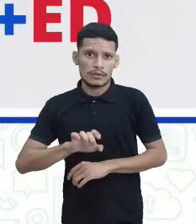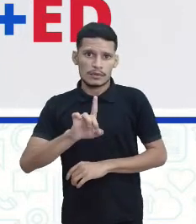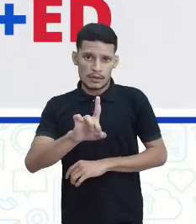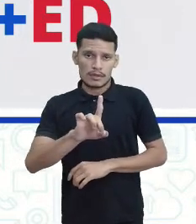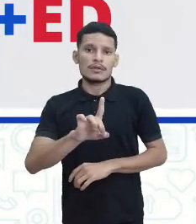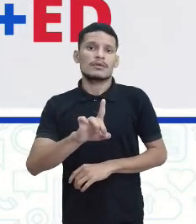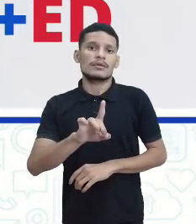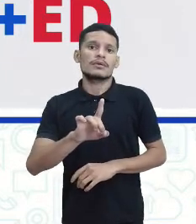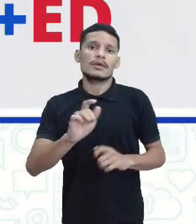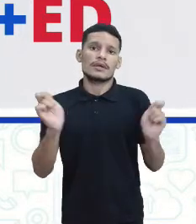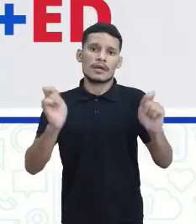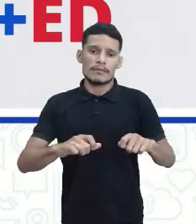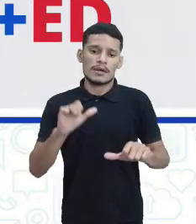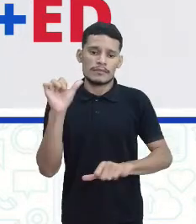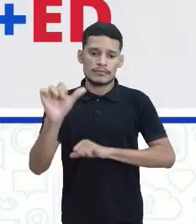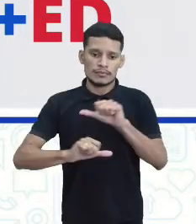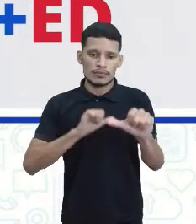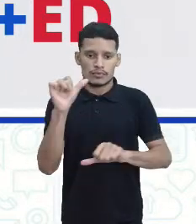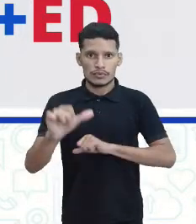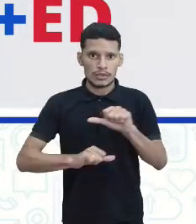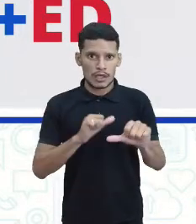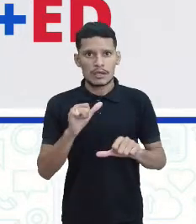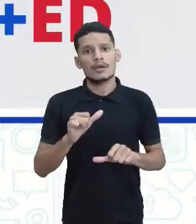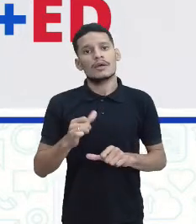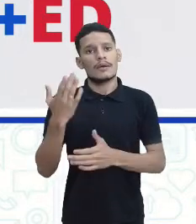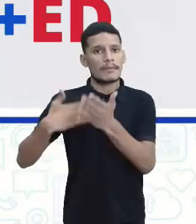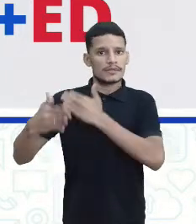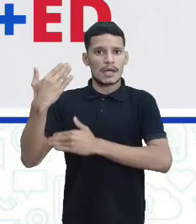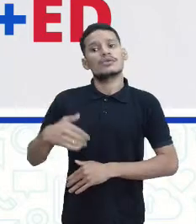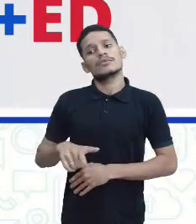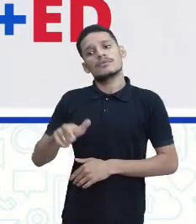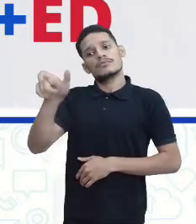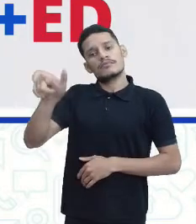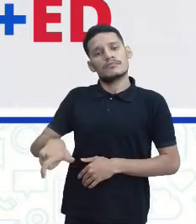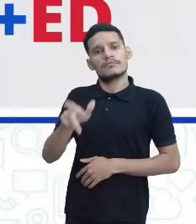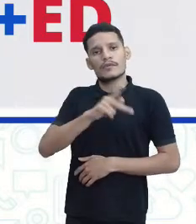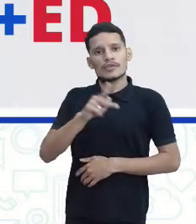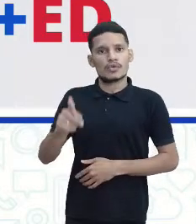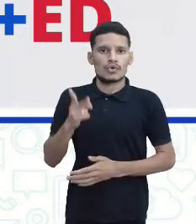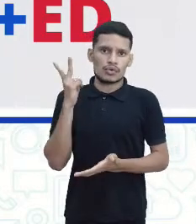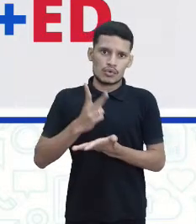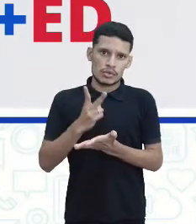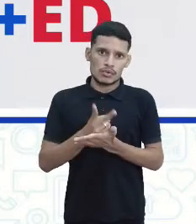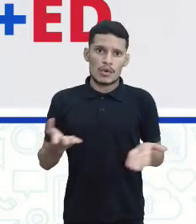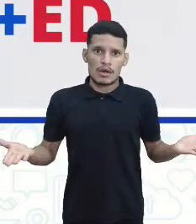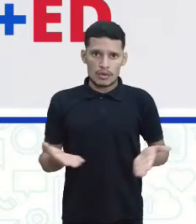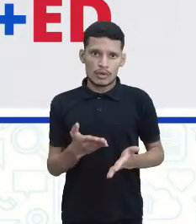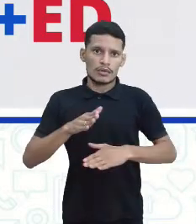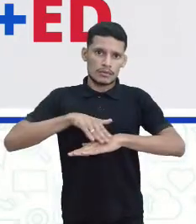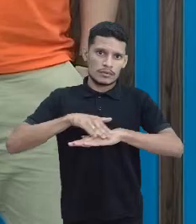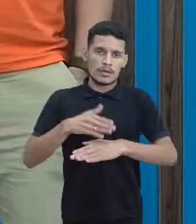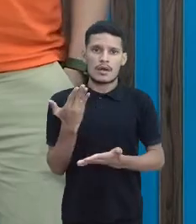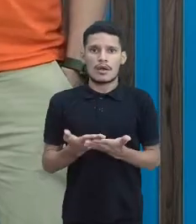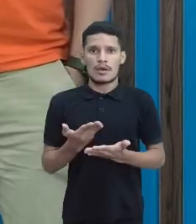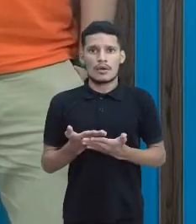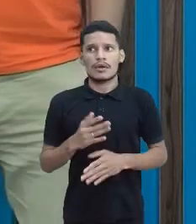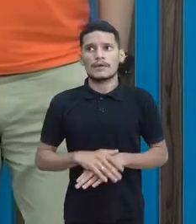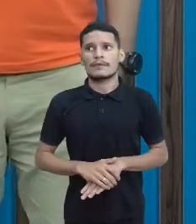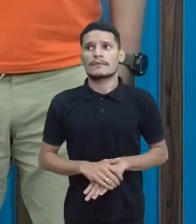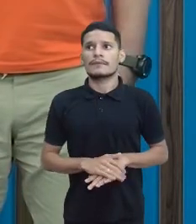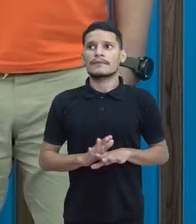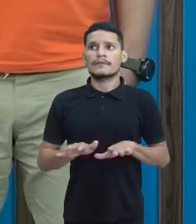o verbo no passado, e o nosso professor André Riceliano vai continuar daqui esse pedaço da aula. Pois é, então,